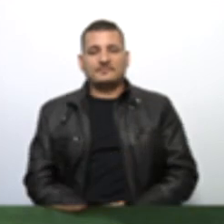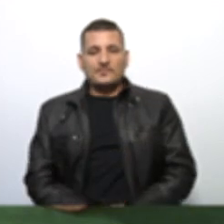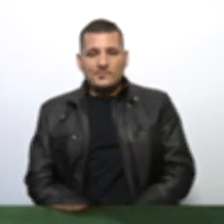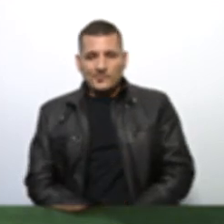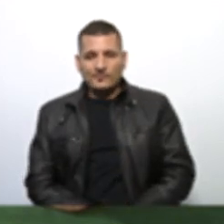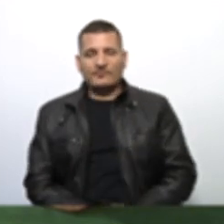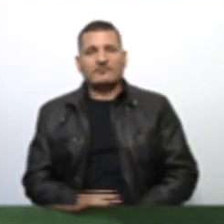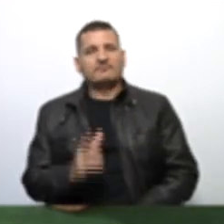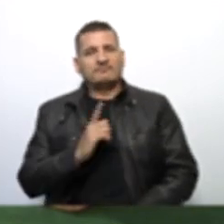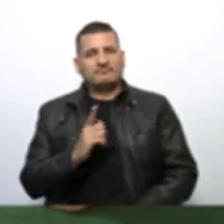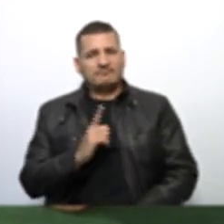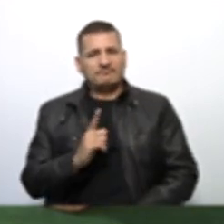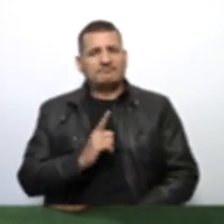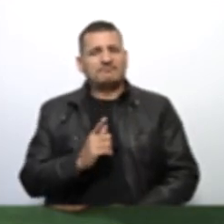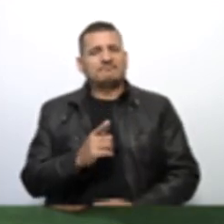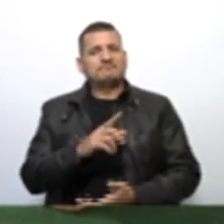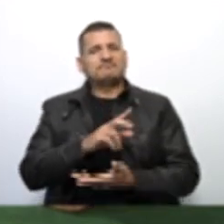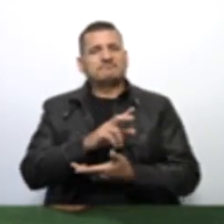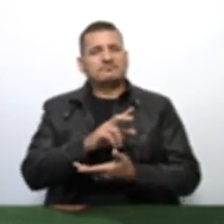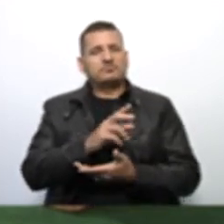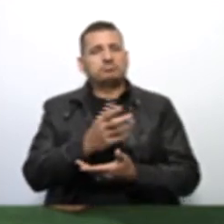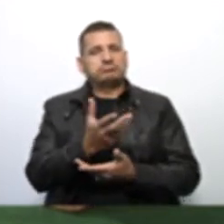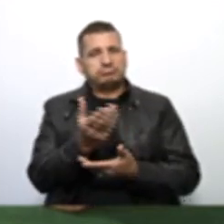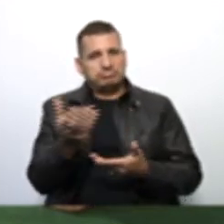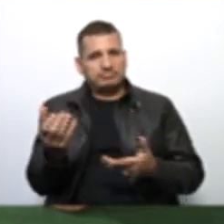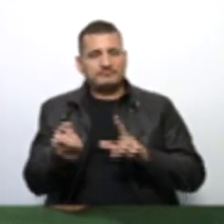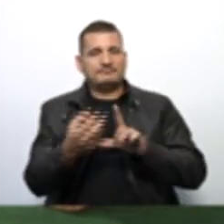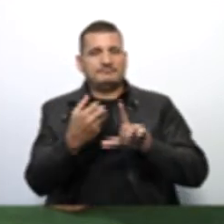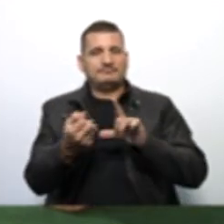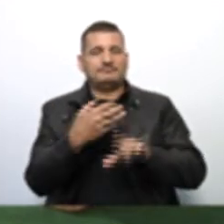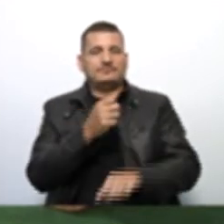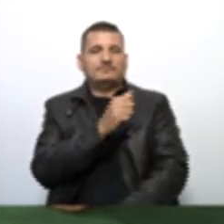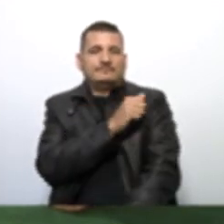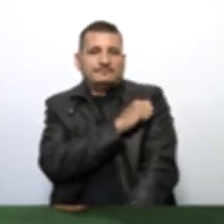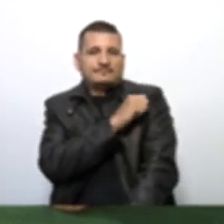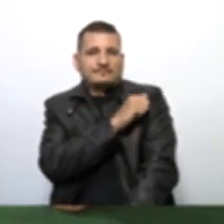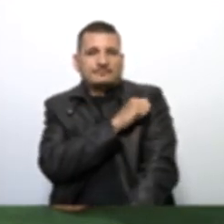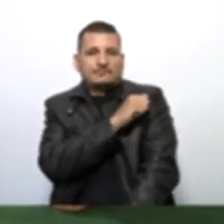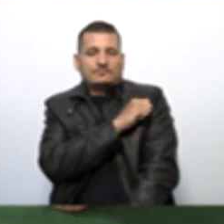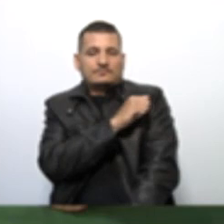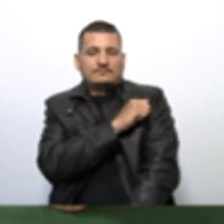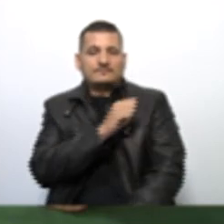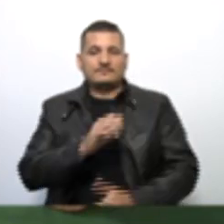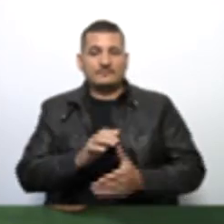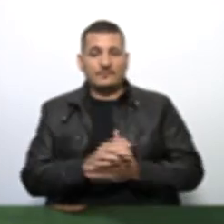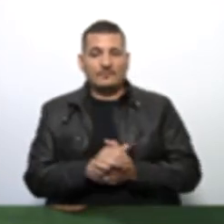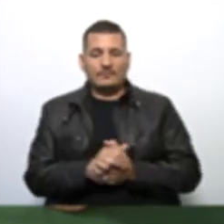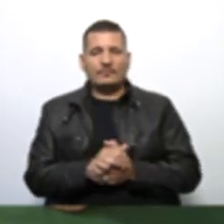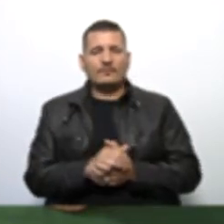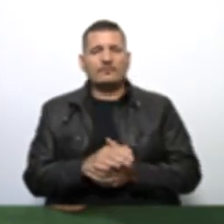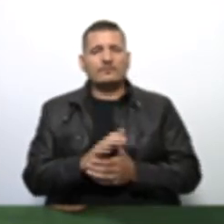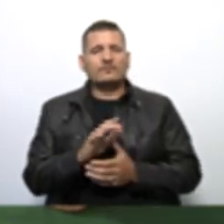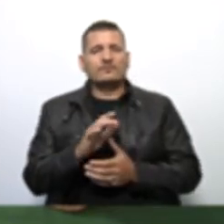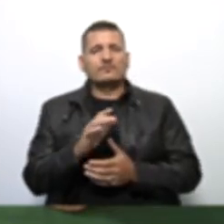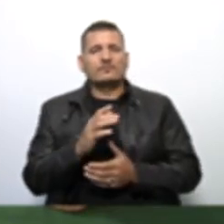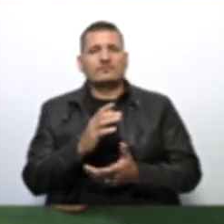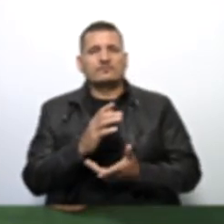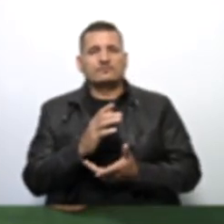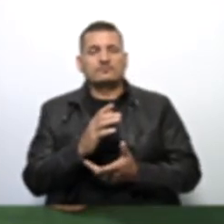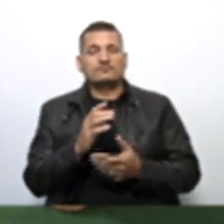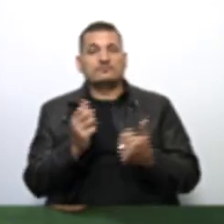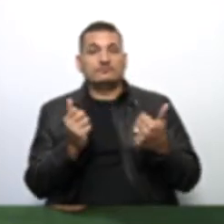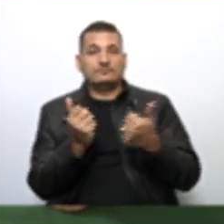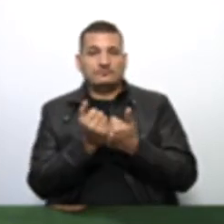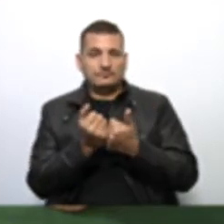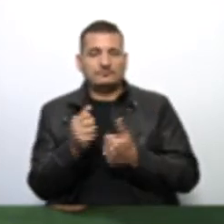teve bastante participação aqui, tá? O pessoal está respondendo. Eu vou registrar aqui a presença, né, dos tutores